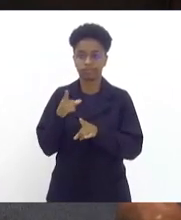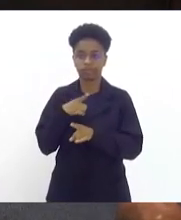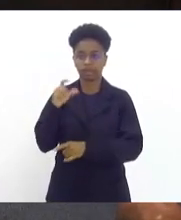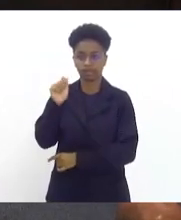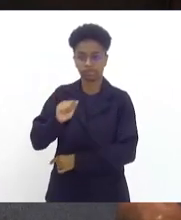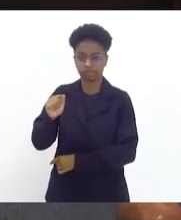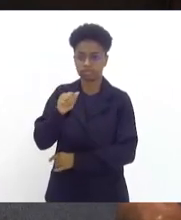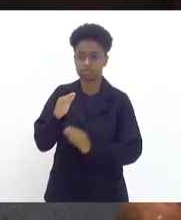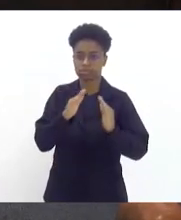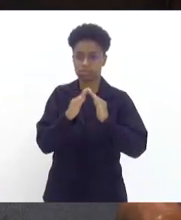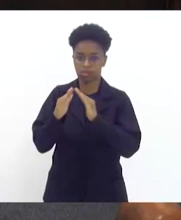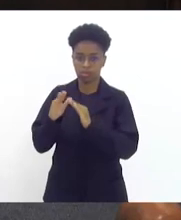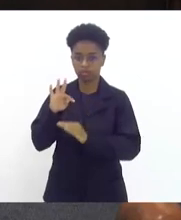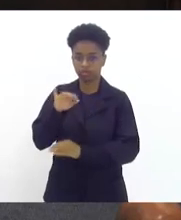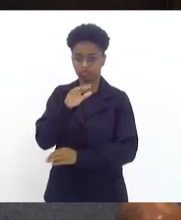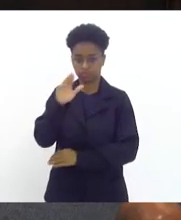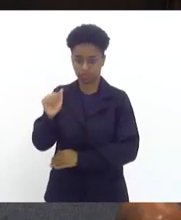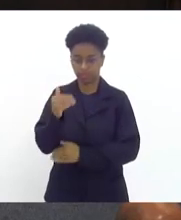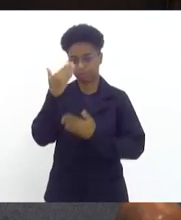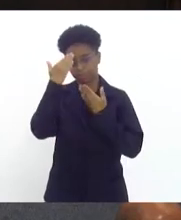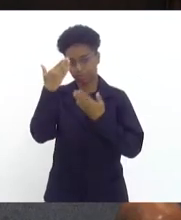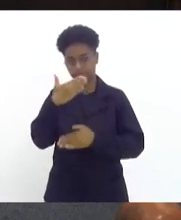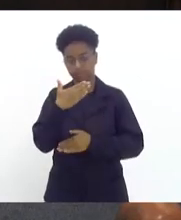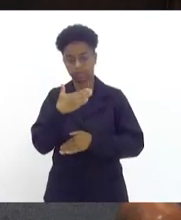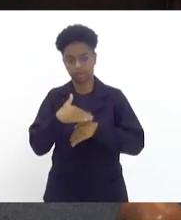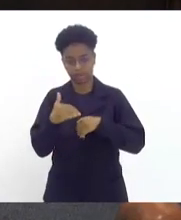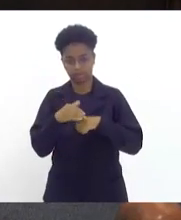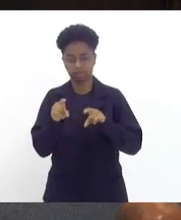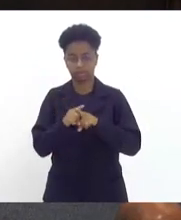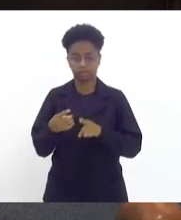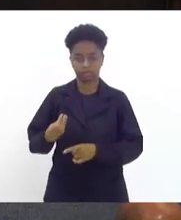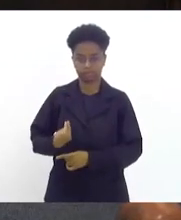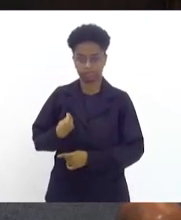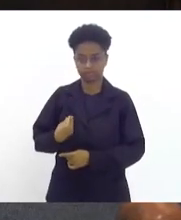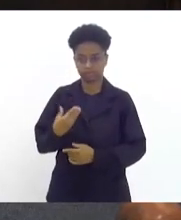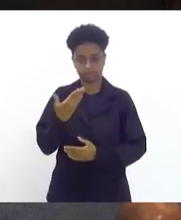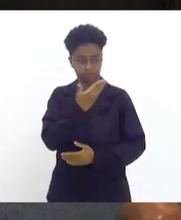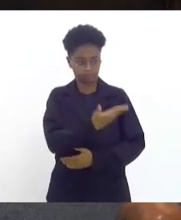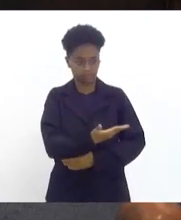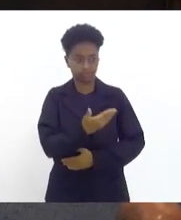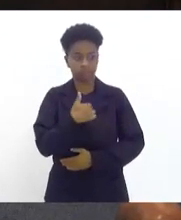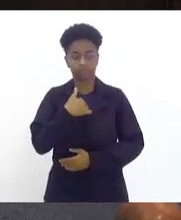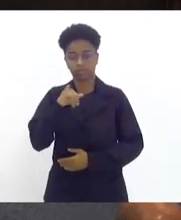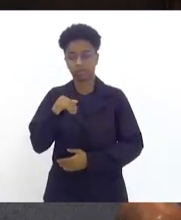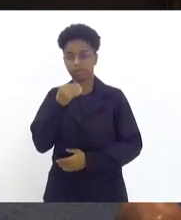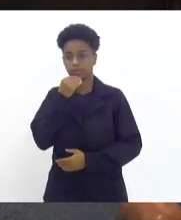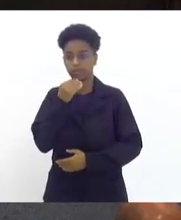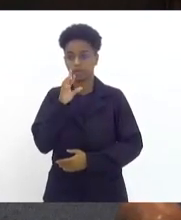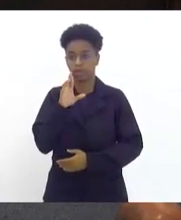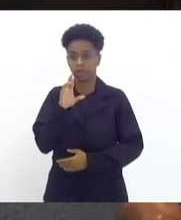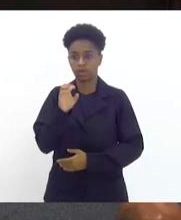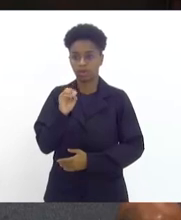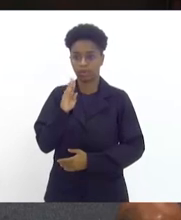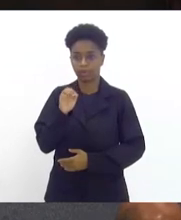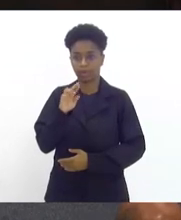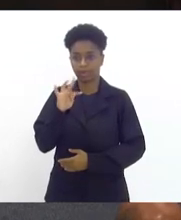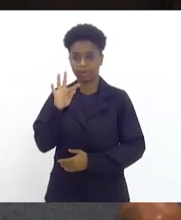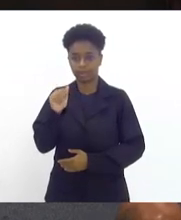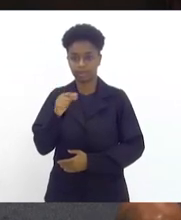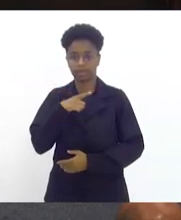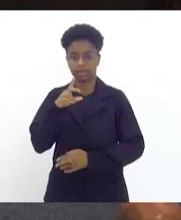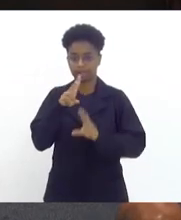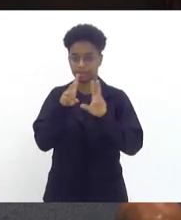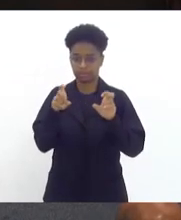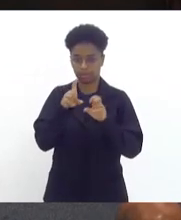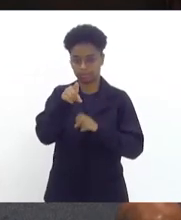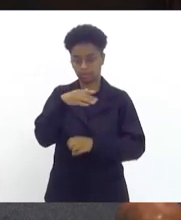moradores do Henrique na Tijuca muito obrigado pelo carinho pela presença Deputado Gualberto aproveitando que a Roberta rolou a bola aí por um tema que é seu que